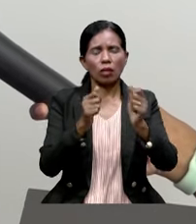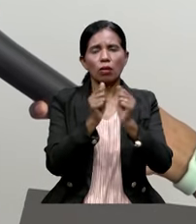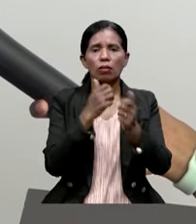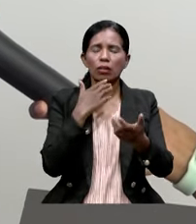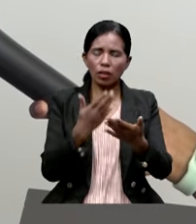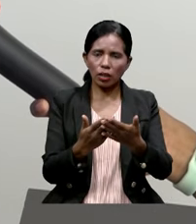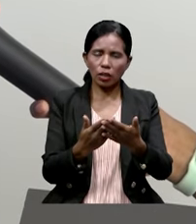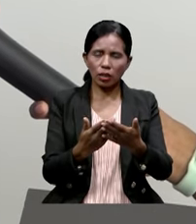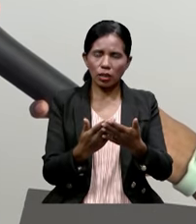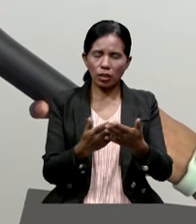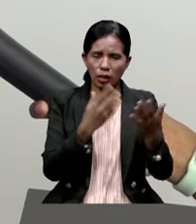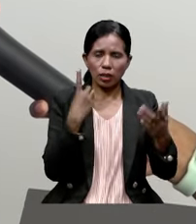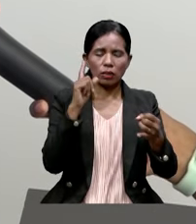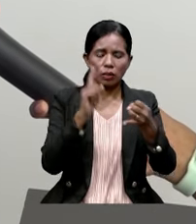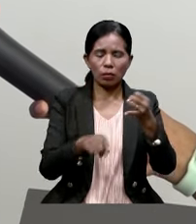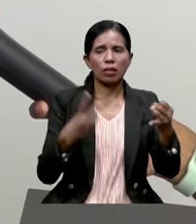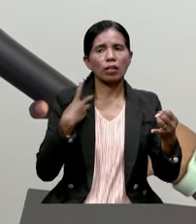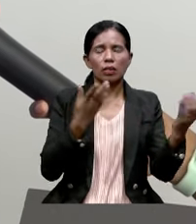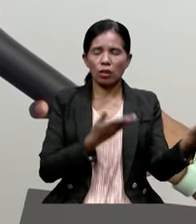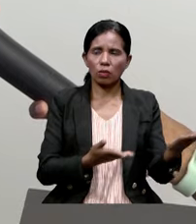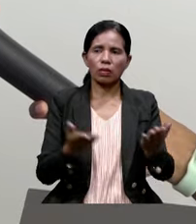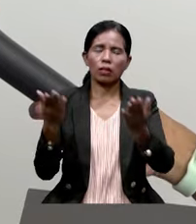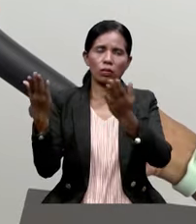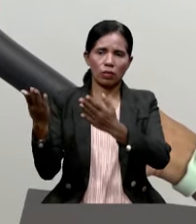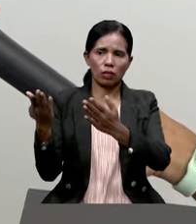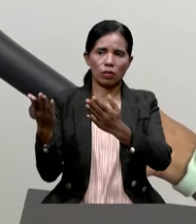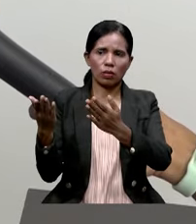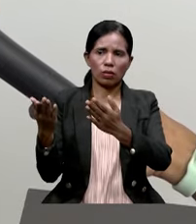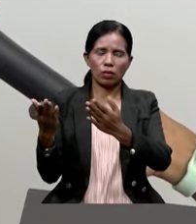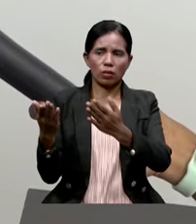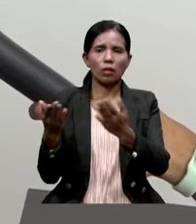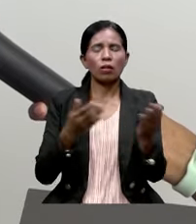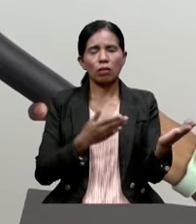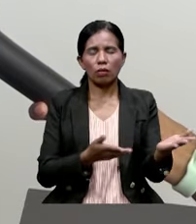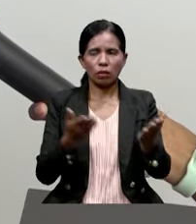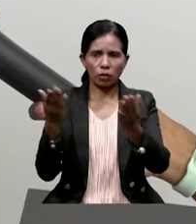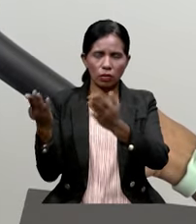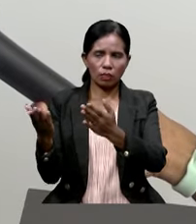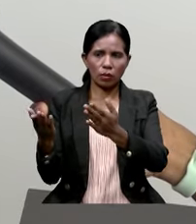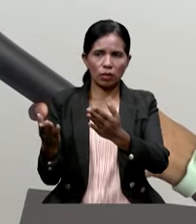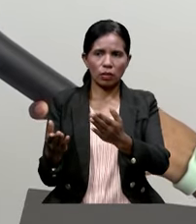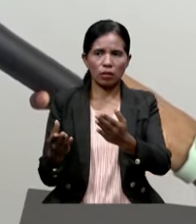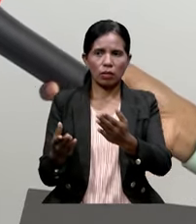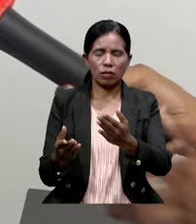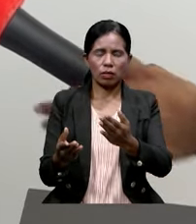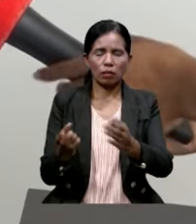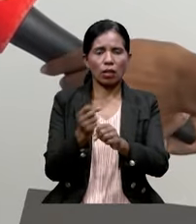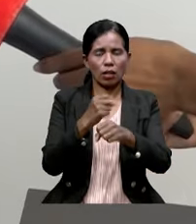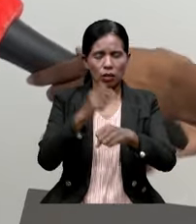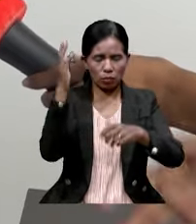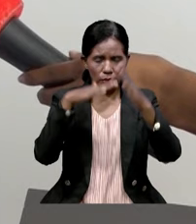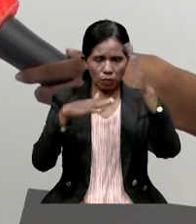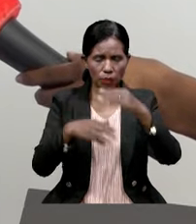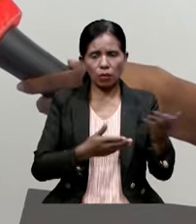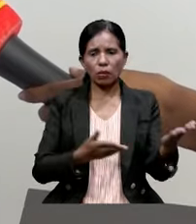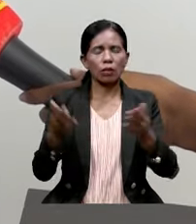saída. Loriba ia, começa o ano, loriba ia a tu confronto, loriba tudo